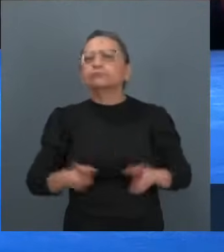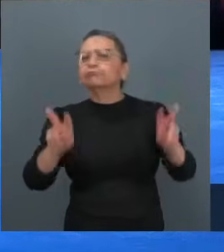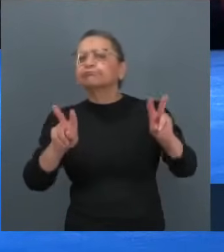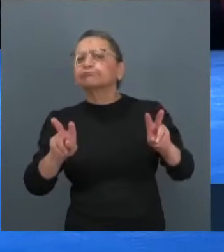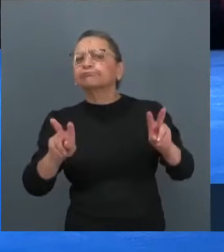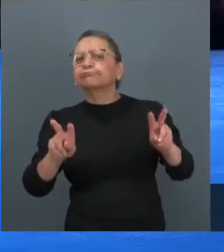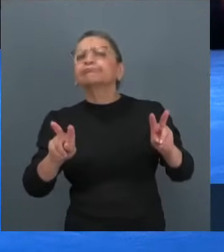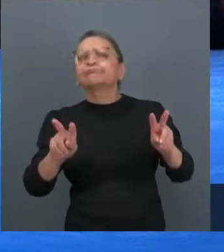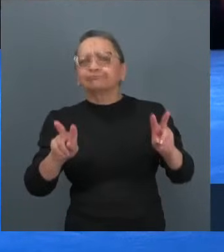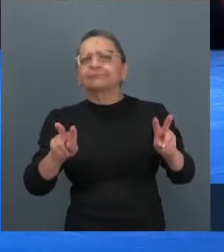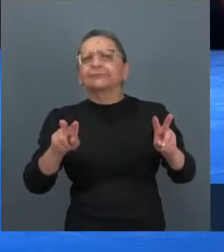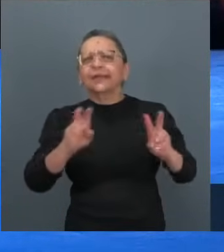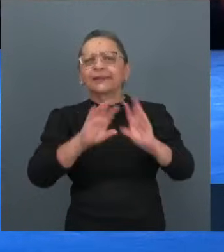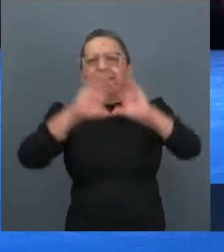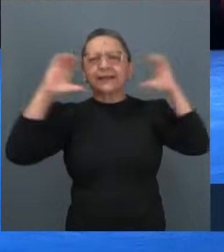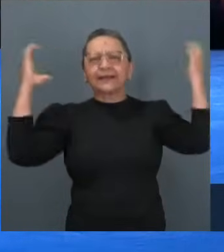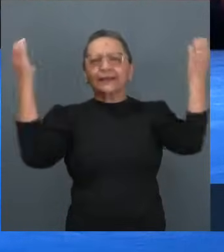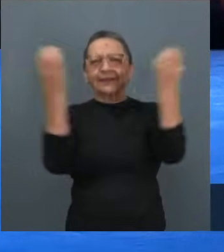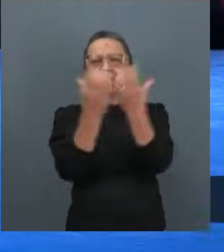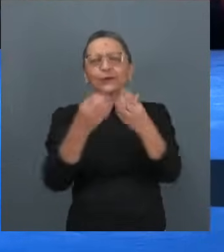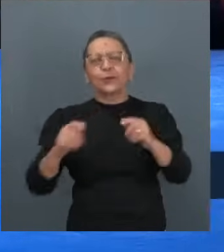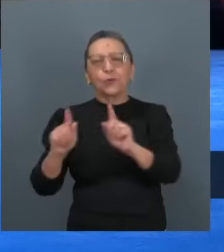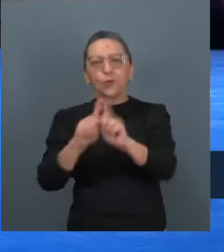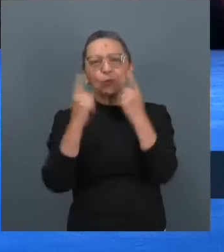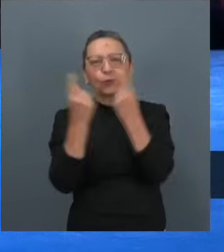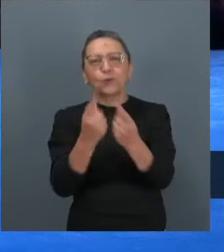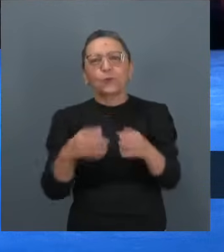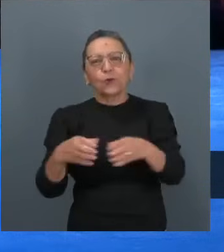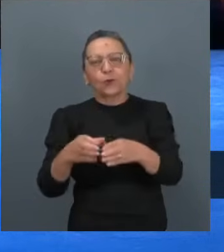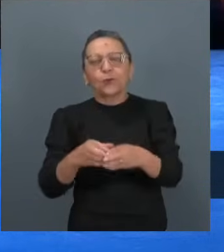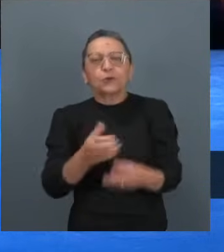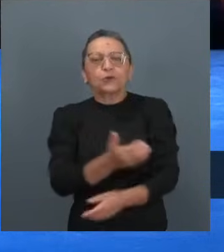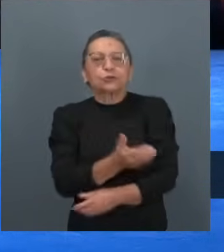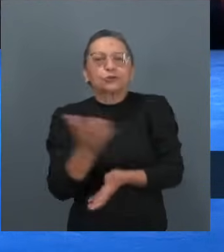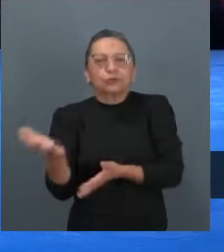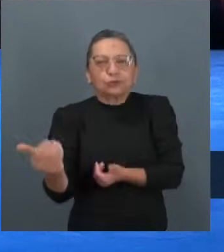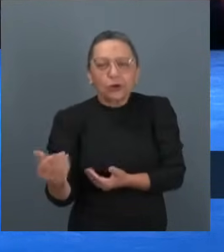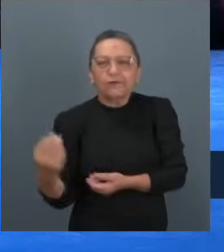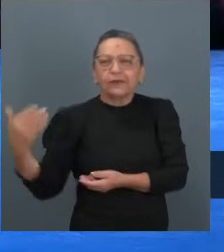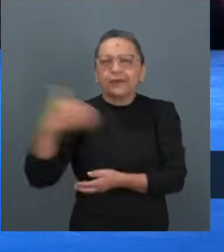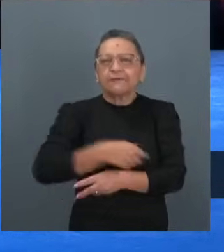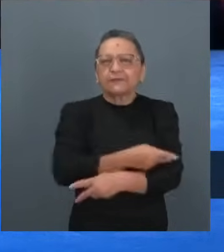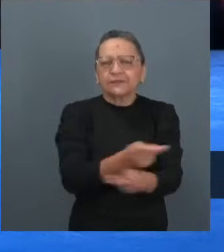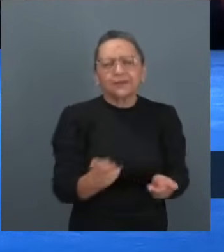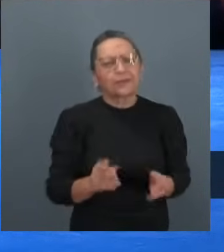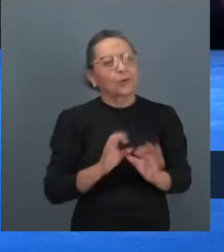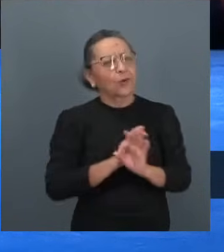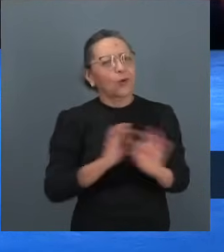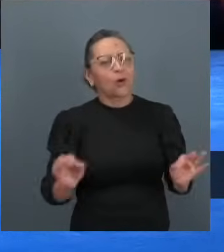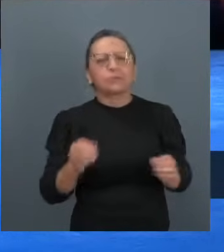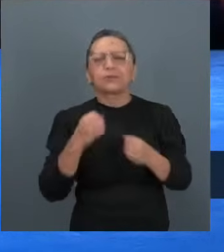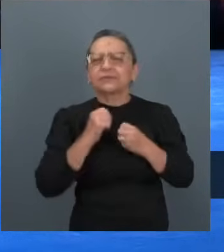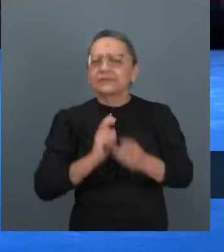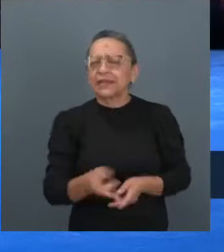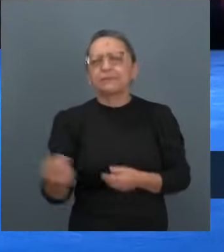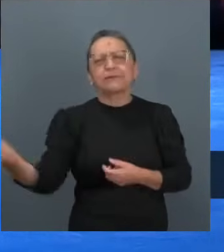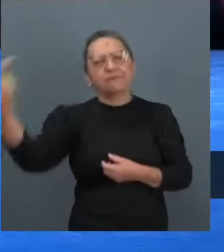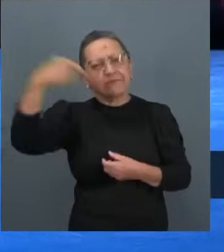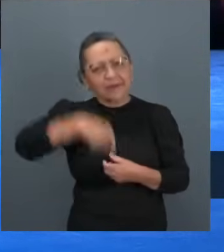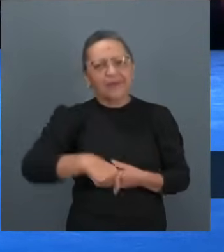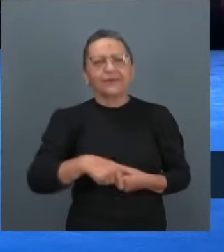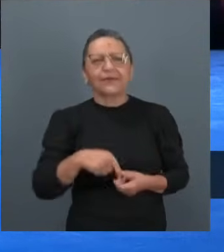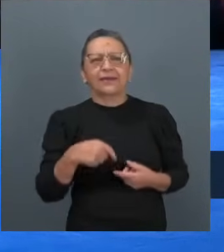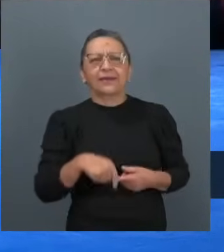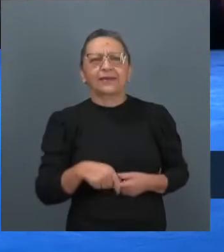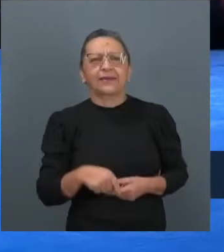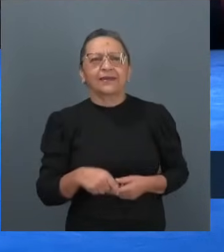desses jovens que aqui estão nos visitando, sejam muito bem-vindos sempre, voltem outras vezes, a casa é de vocês.